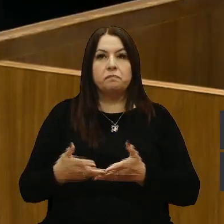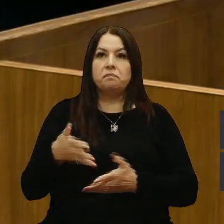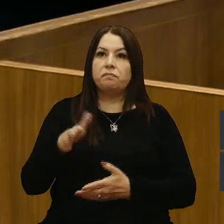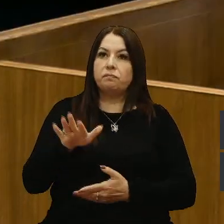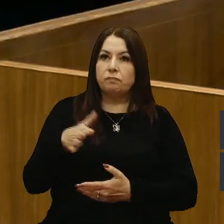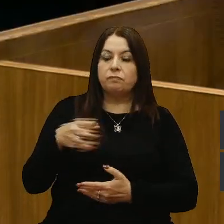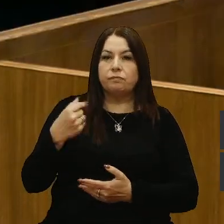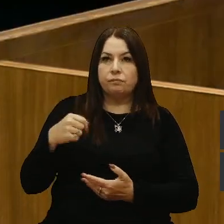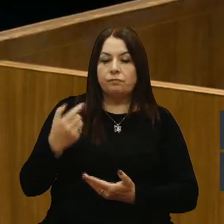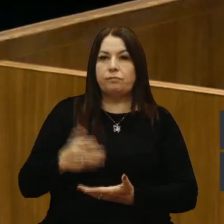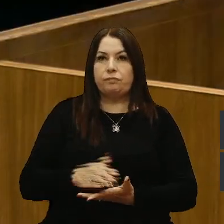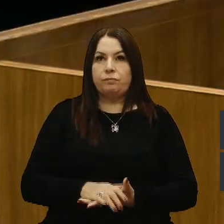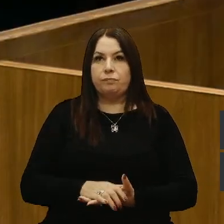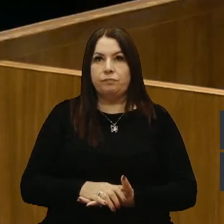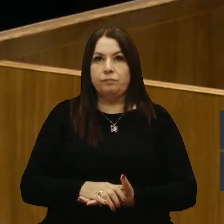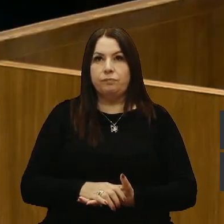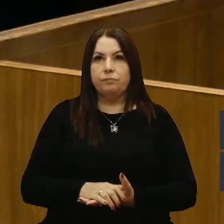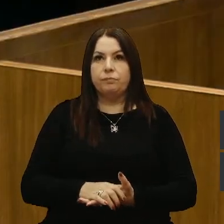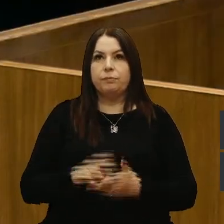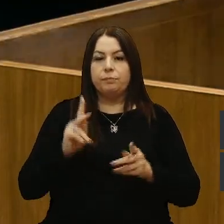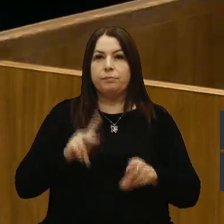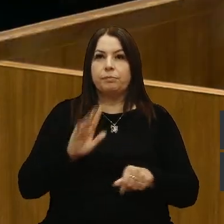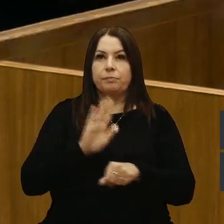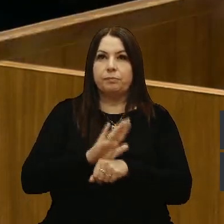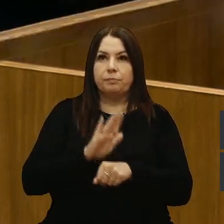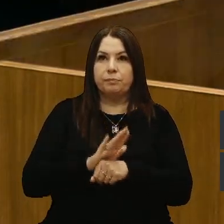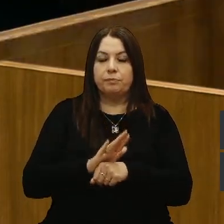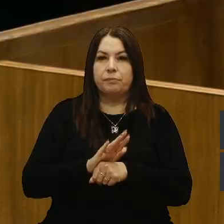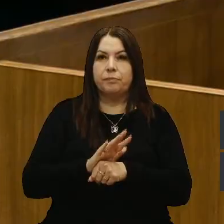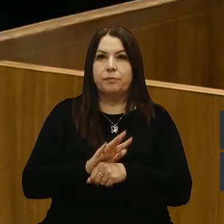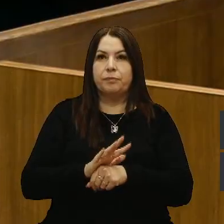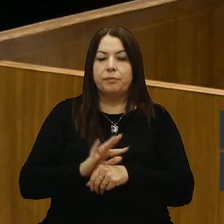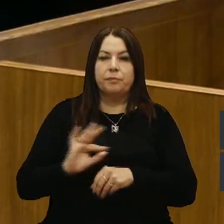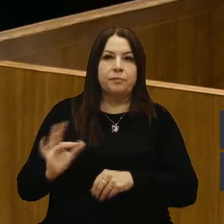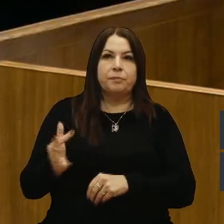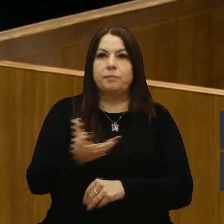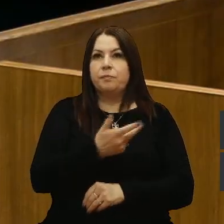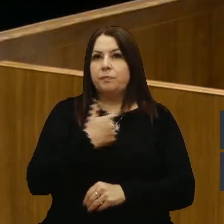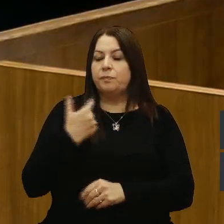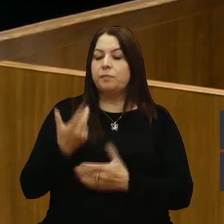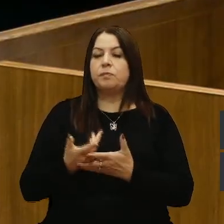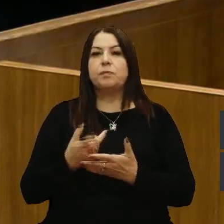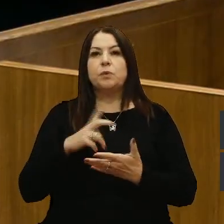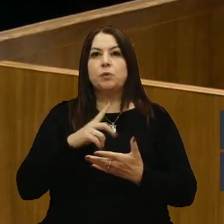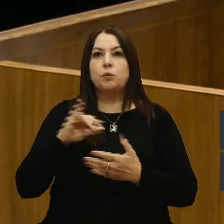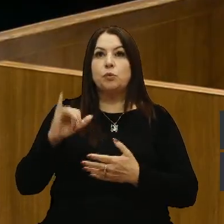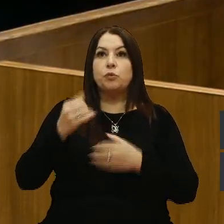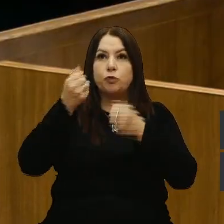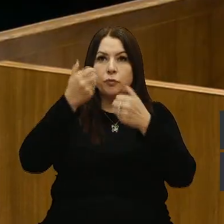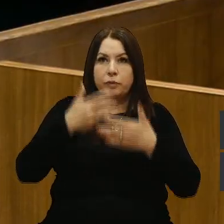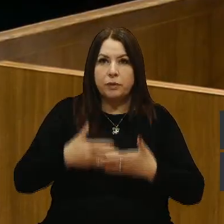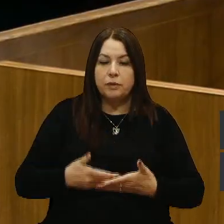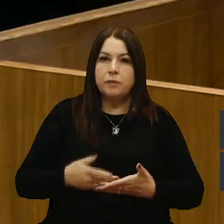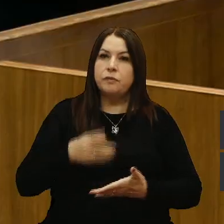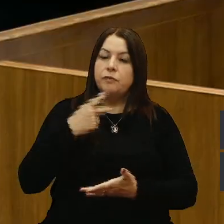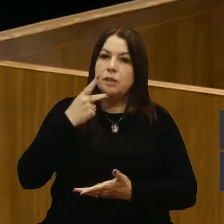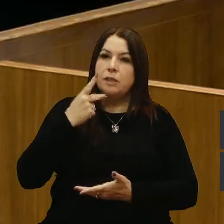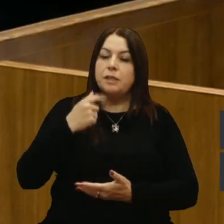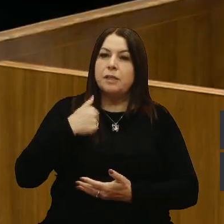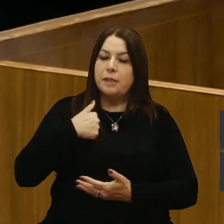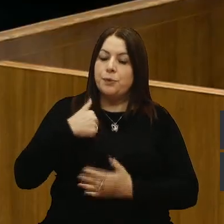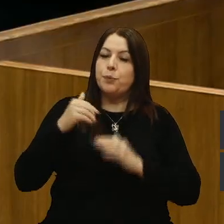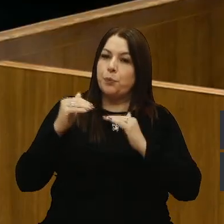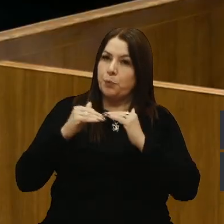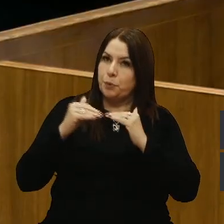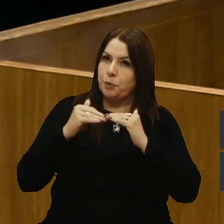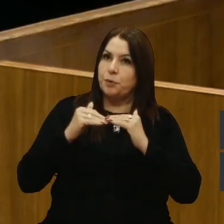talvez precisassem de alguém para ajudar. Aí já meteram tudo. Quando justificaram, diziam, e eu